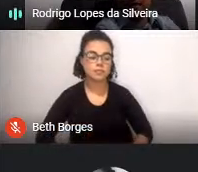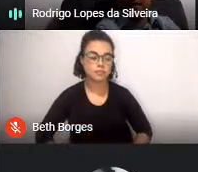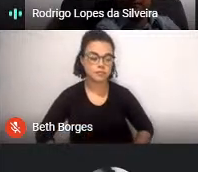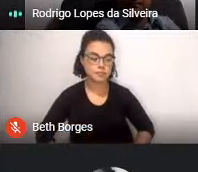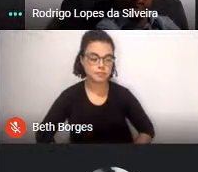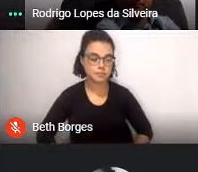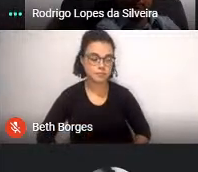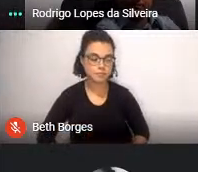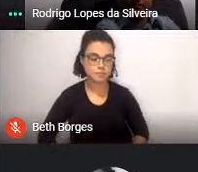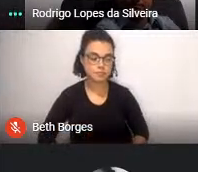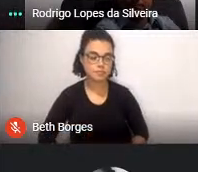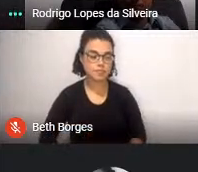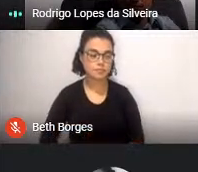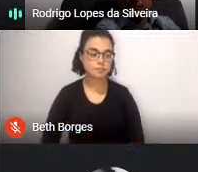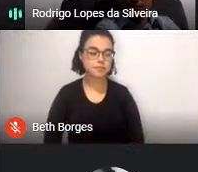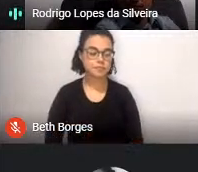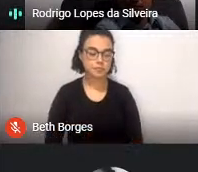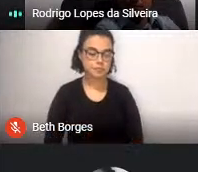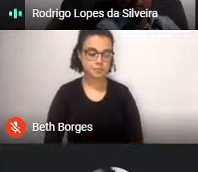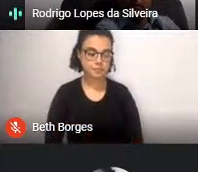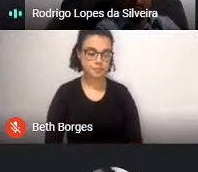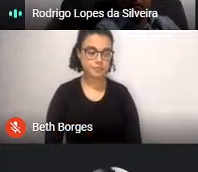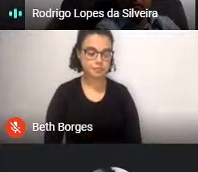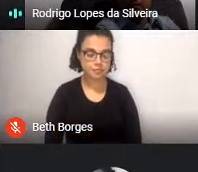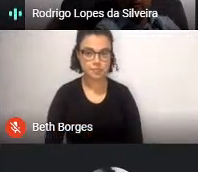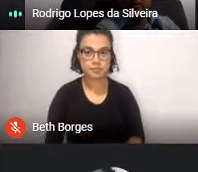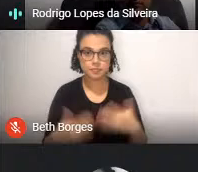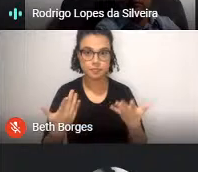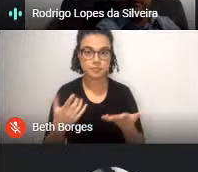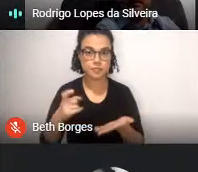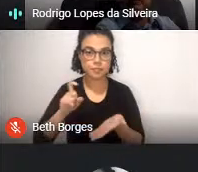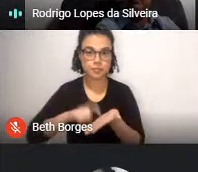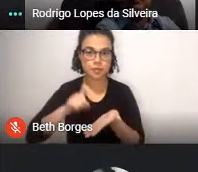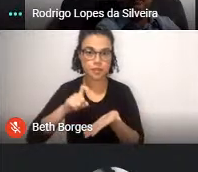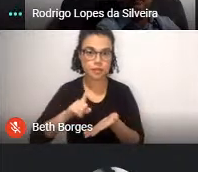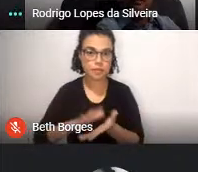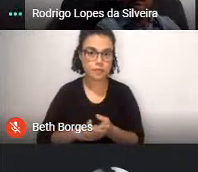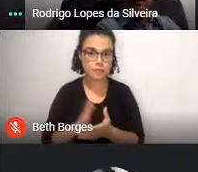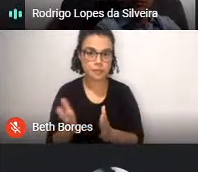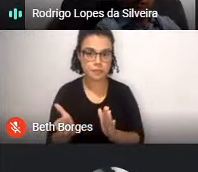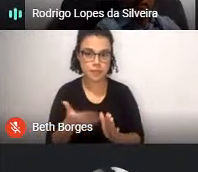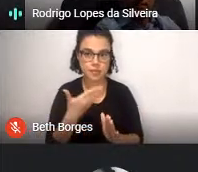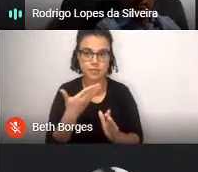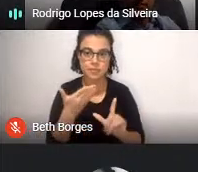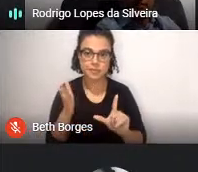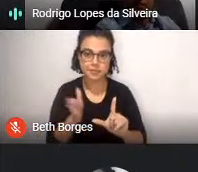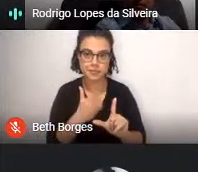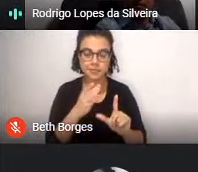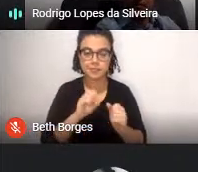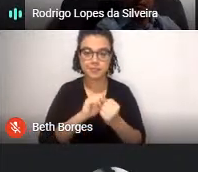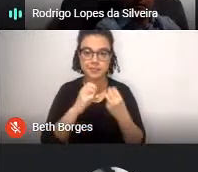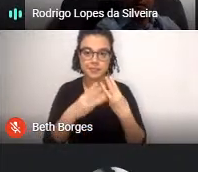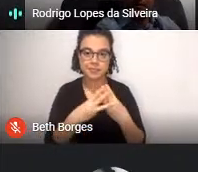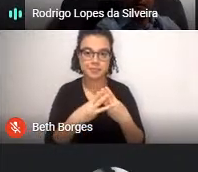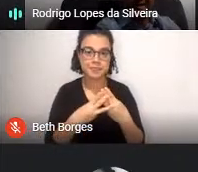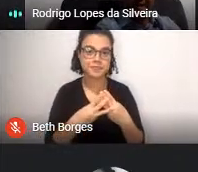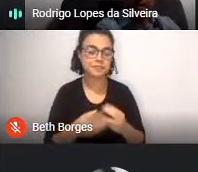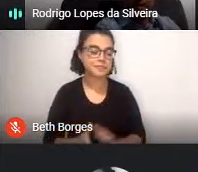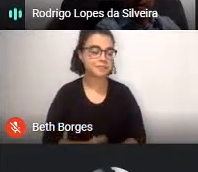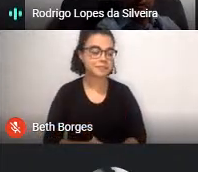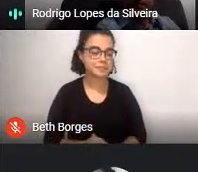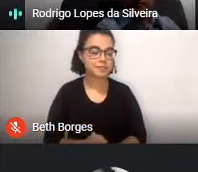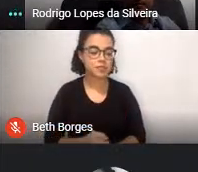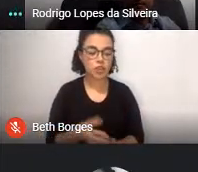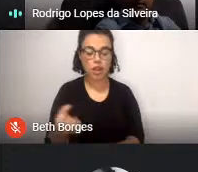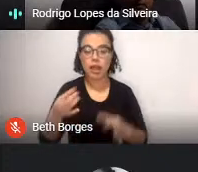Muito obrigado. Só mais um clique, por favor. Obrigado. Novas tecnologias. Vocês podem estar percebendo uma